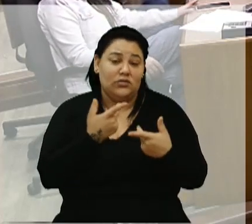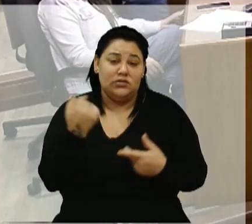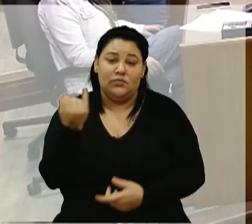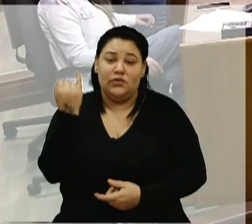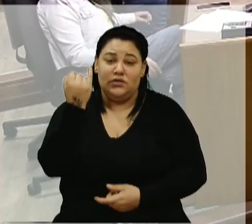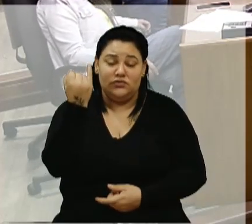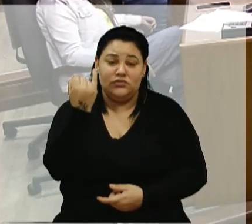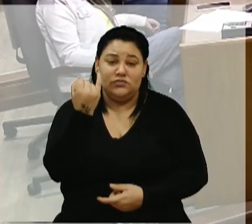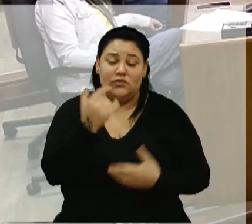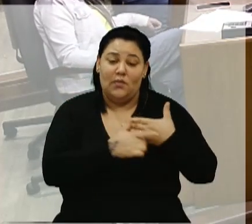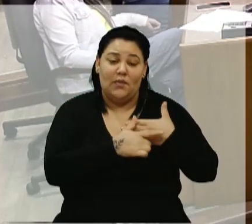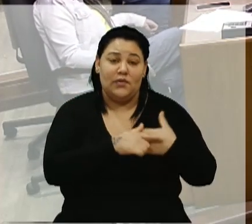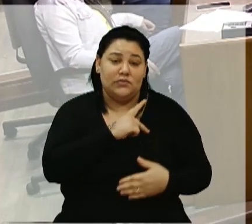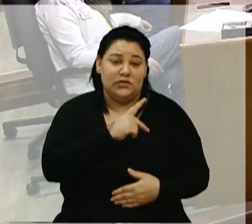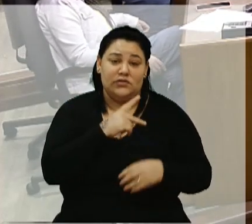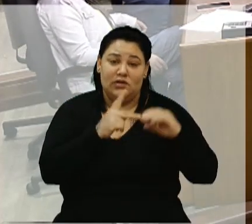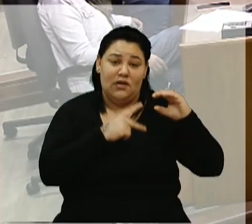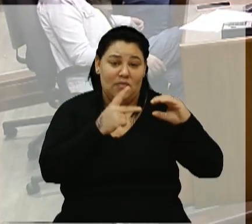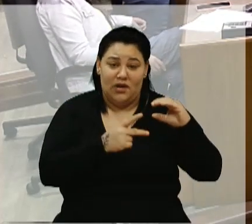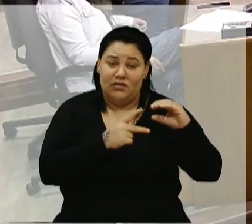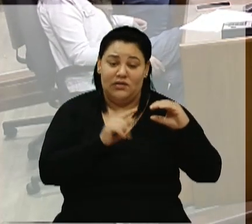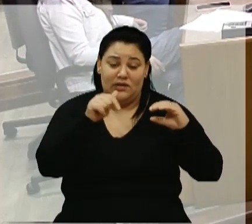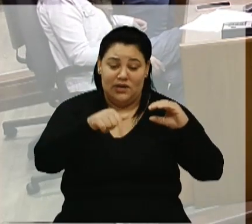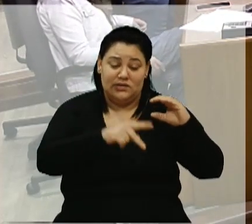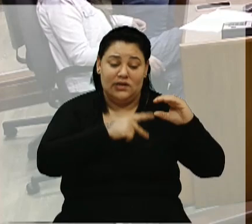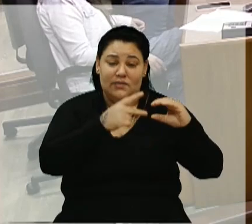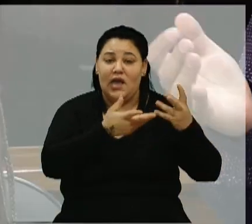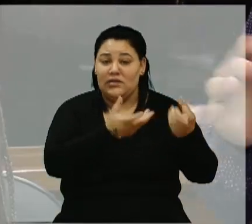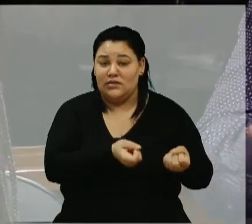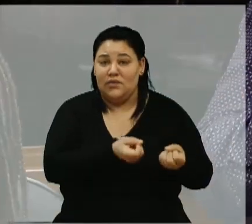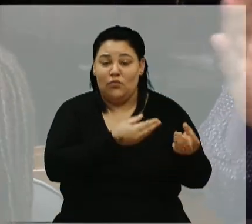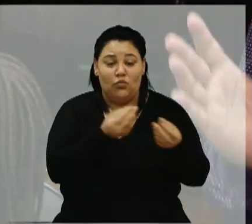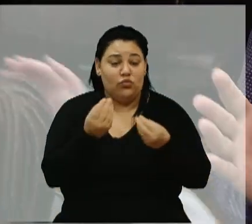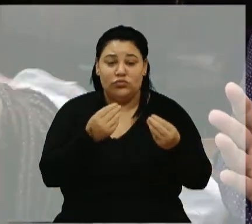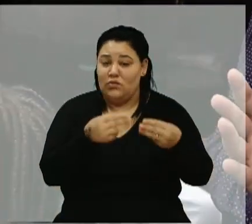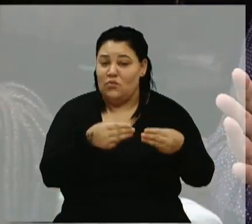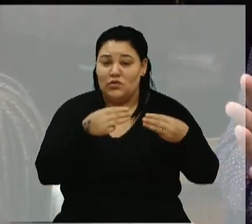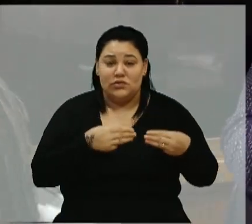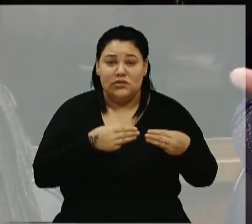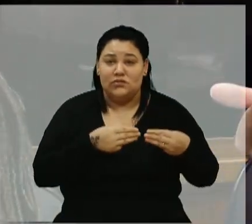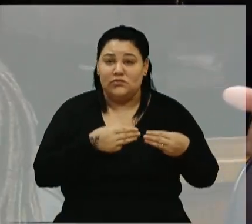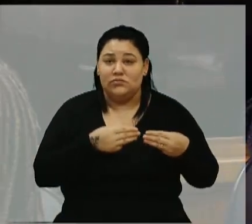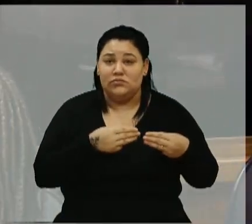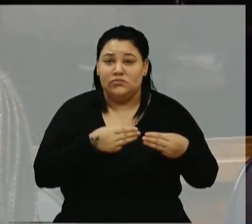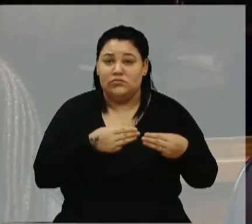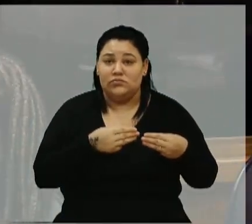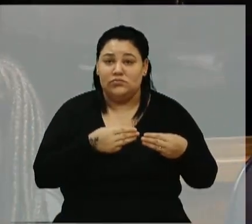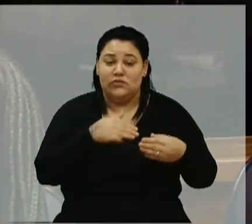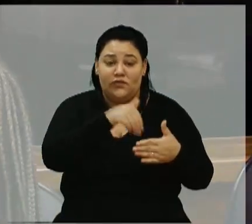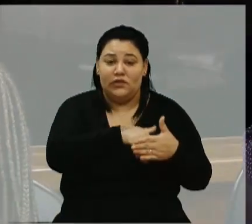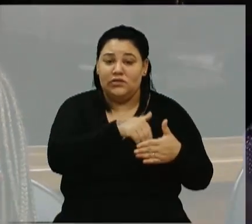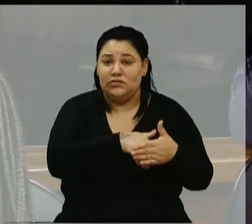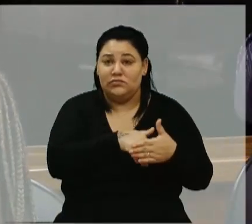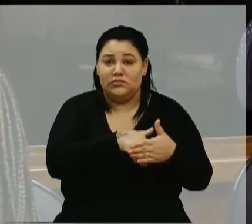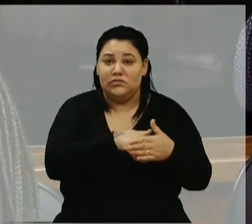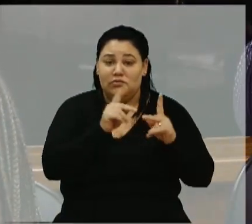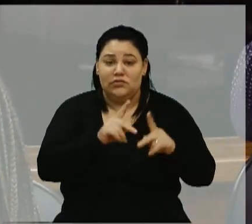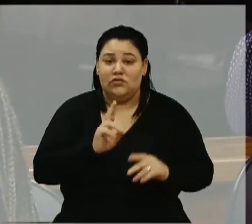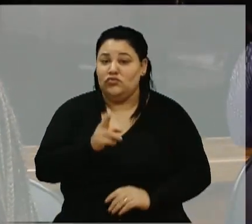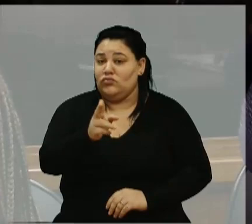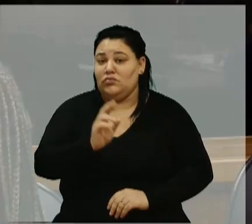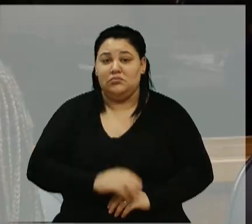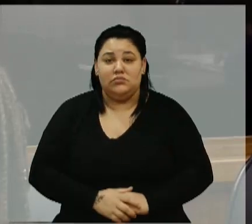ele era presidente da Câmara, de que essa Câmara recebeu muitas moções numa dada votação e que as pessoas seguiram. Ele